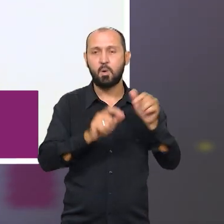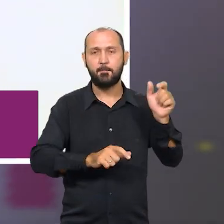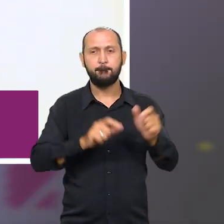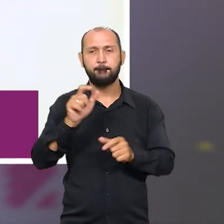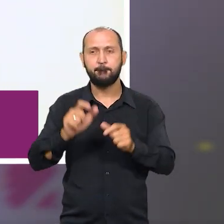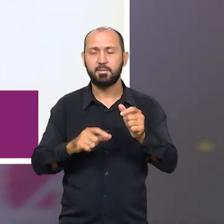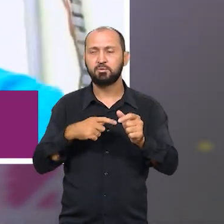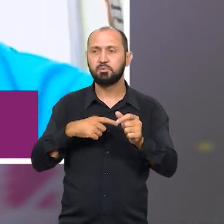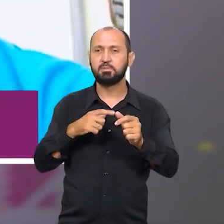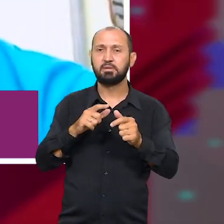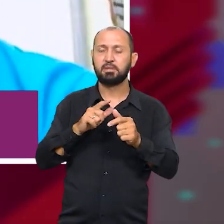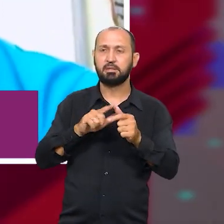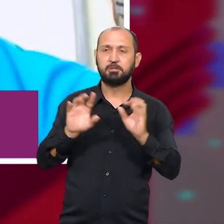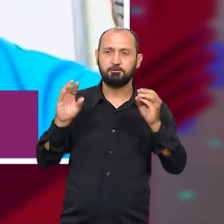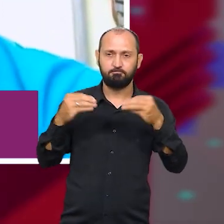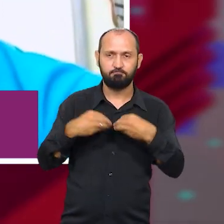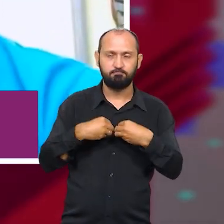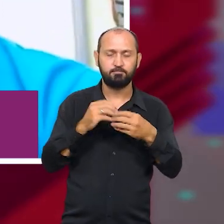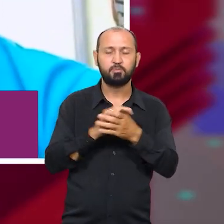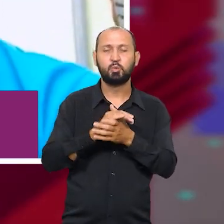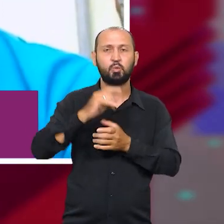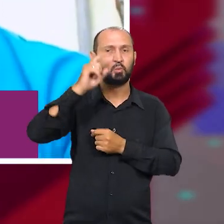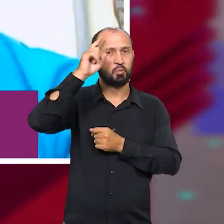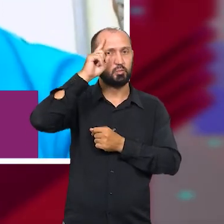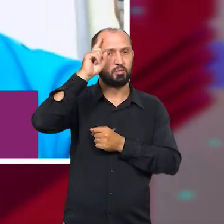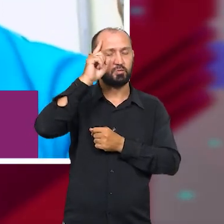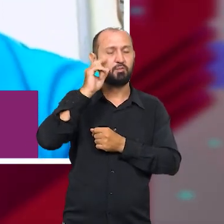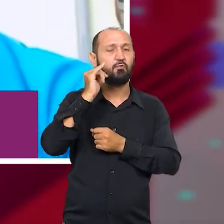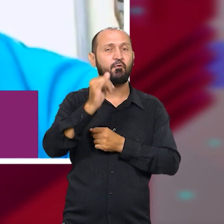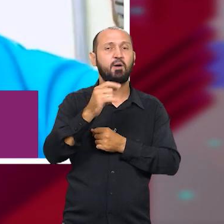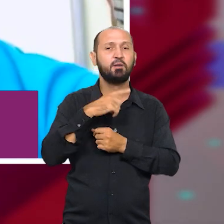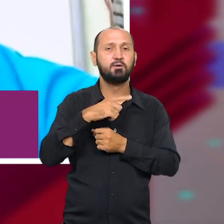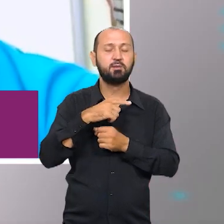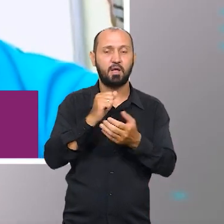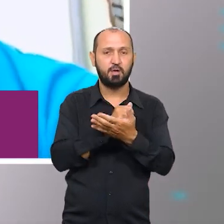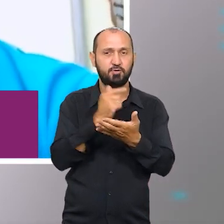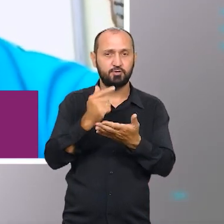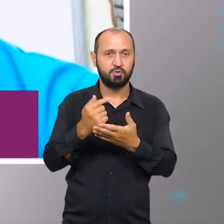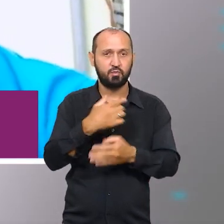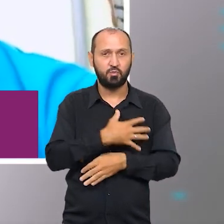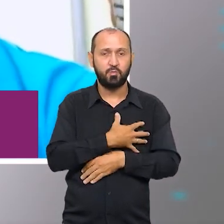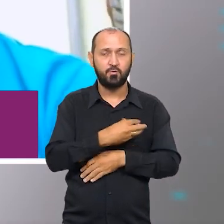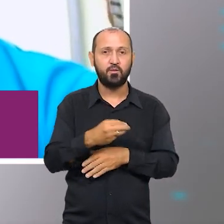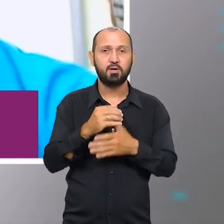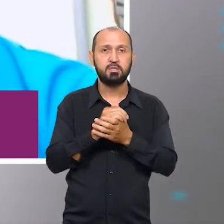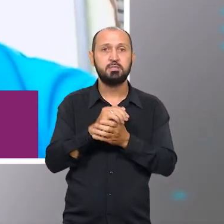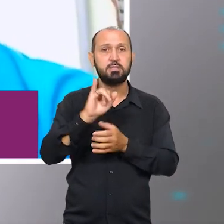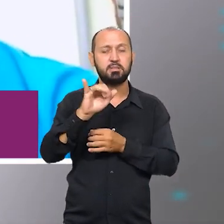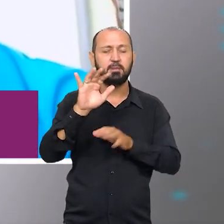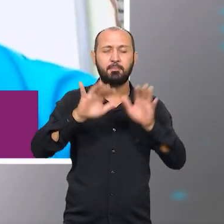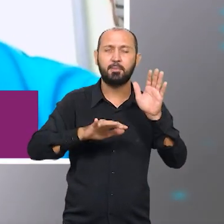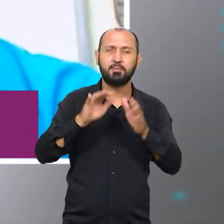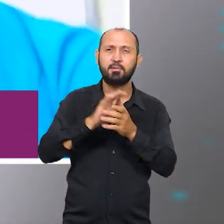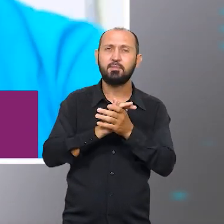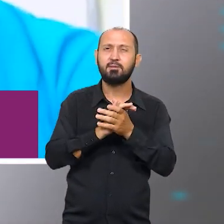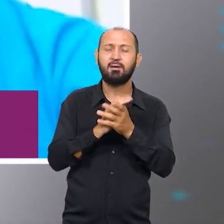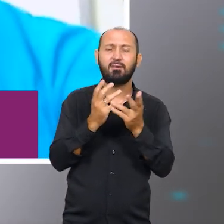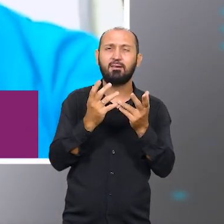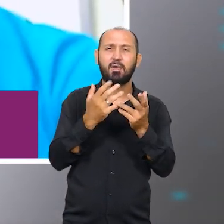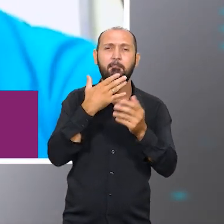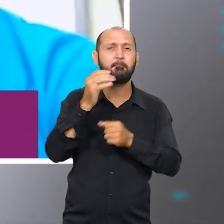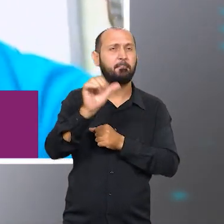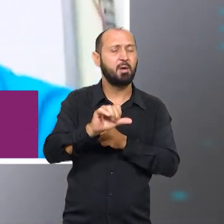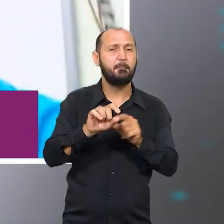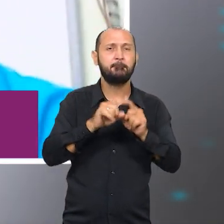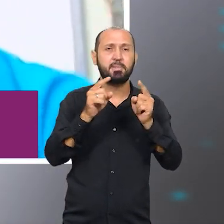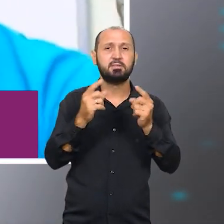transtorno. O dia a dia, eu falo assim, a agenda do meu filho, se duvidar, não vou dizer que é pior, mas no mínimo